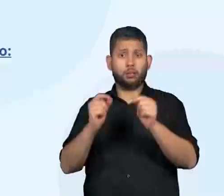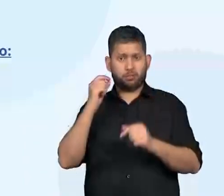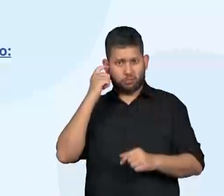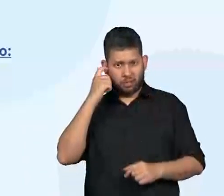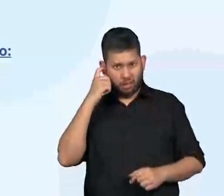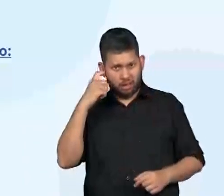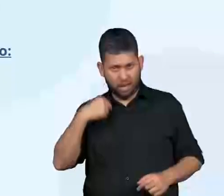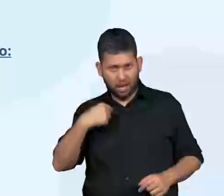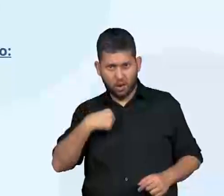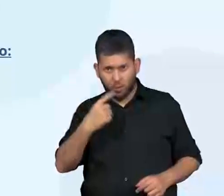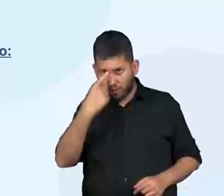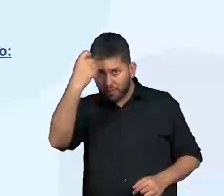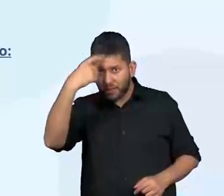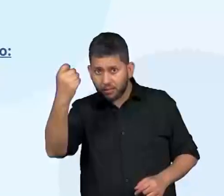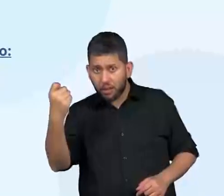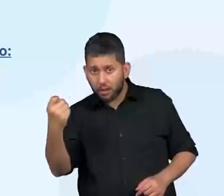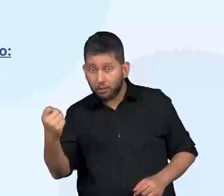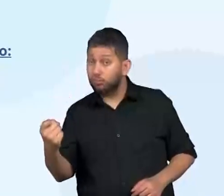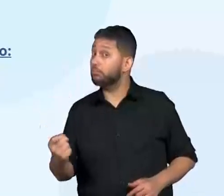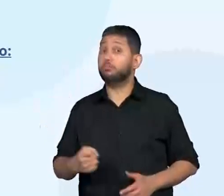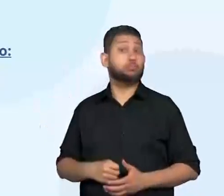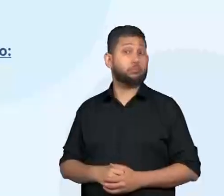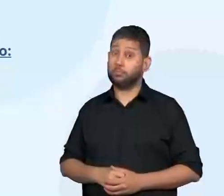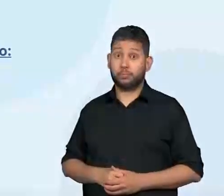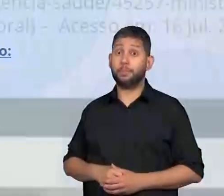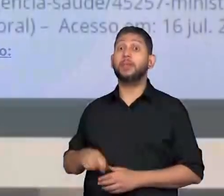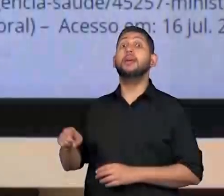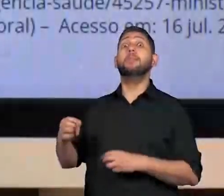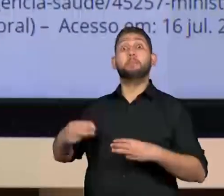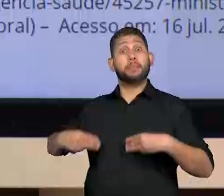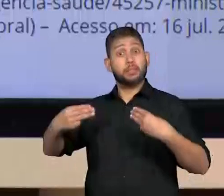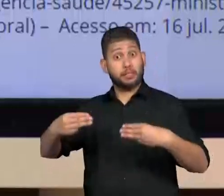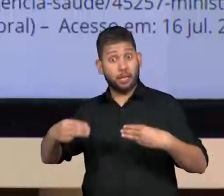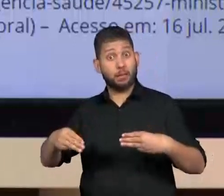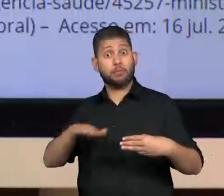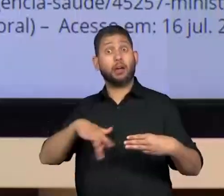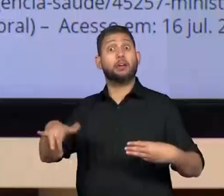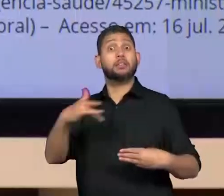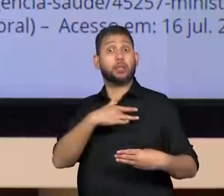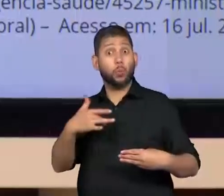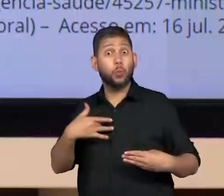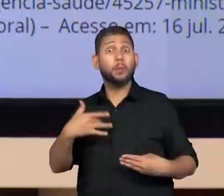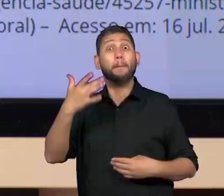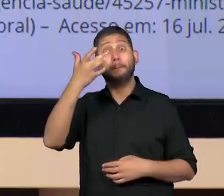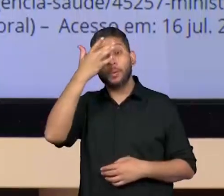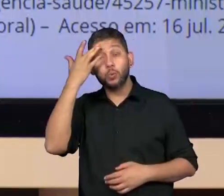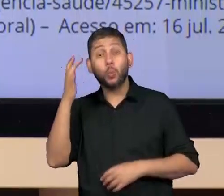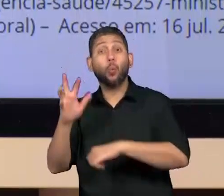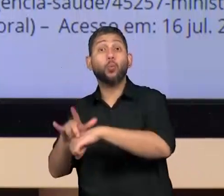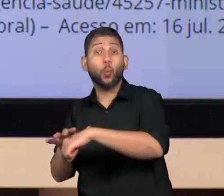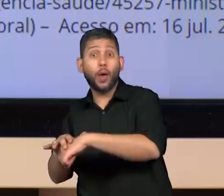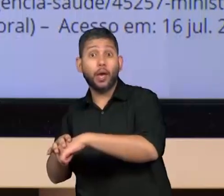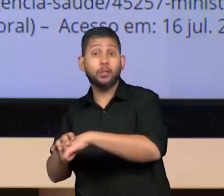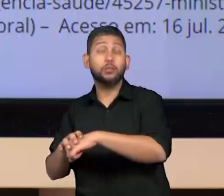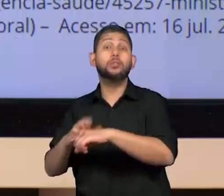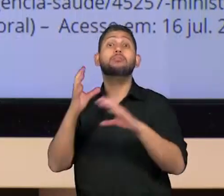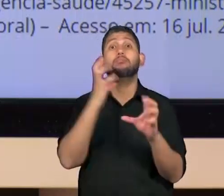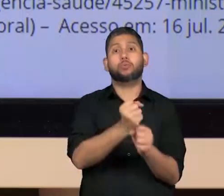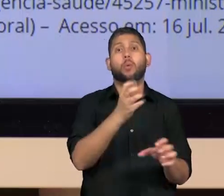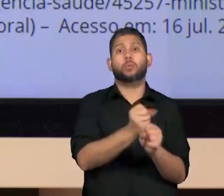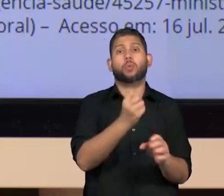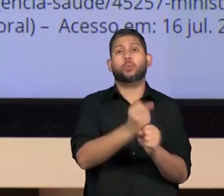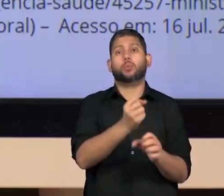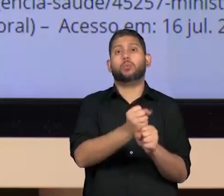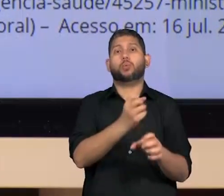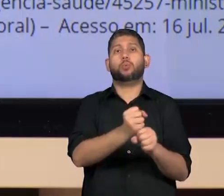fonte confiável, o Ministério da Saúde. Não pode ser da nossa imaginação. Ah lá, o oráculo deu um close aqui no nosso